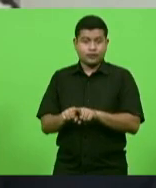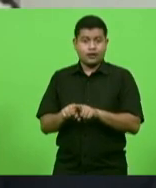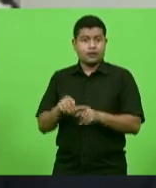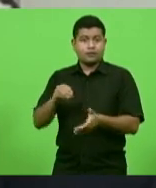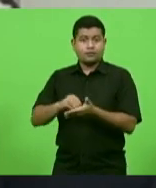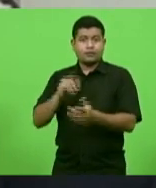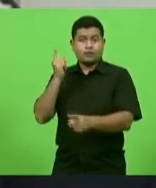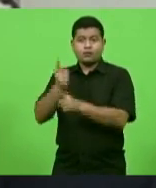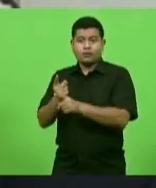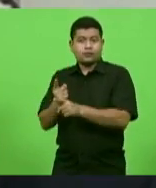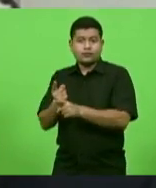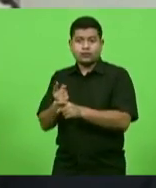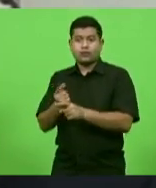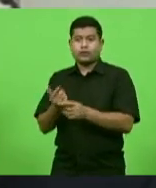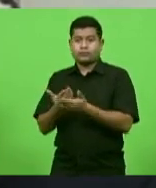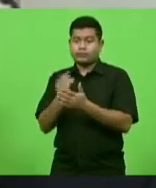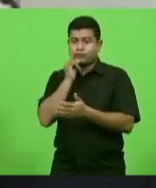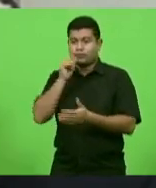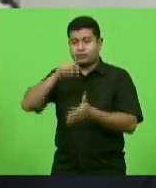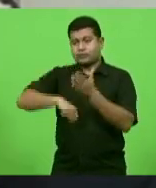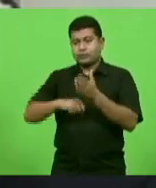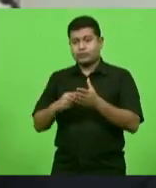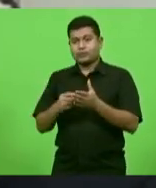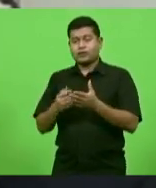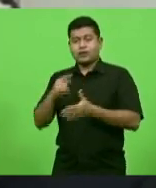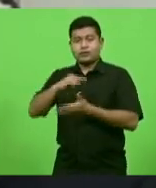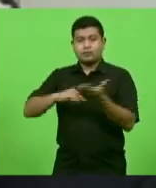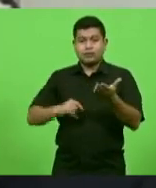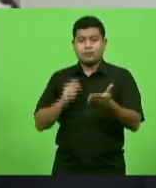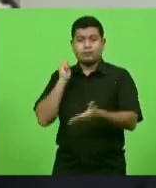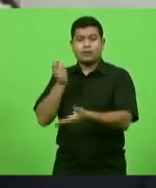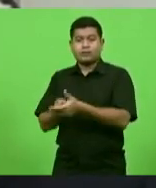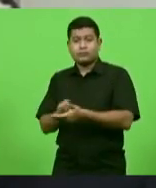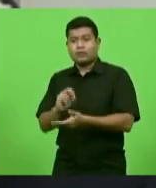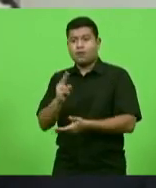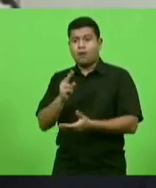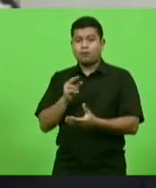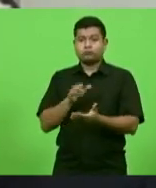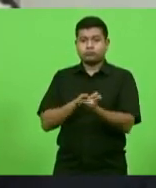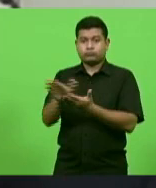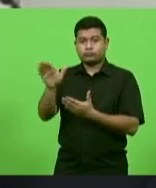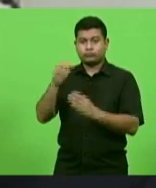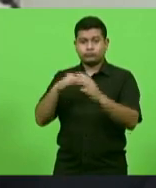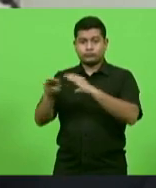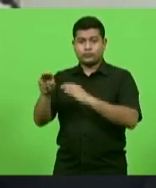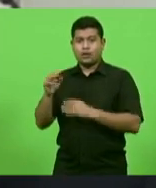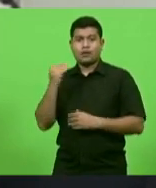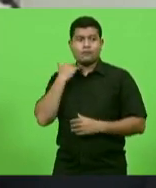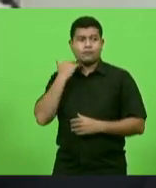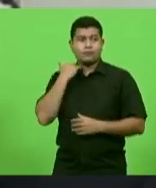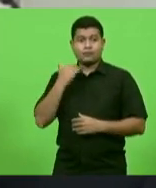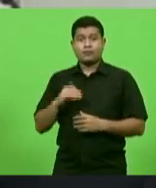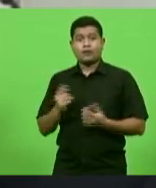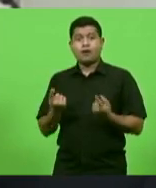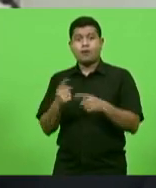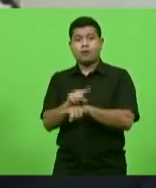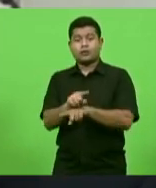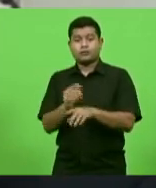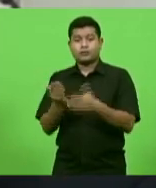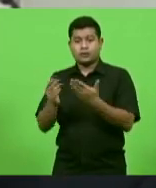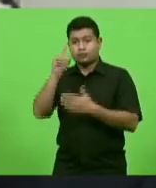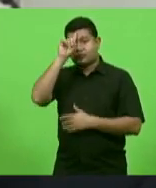encontrou o seu aval em documentos de pagamento empenho liquidação ou repasso bancário pelo contrário o mandatário